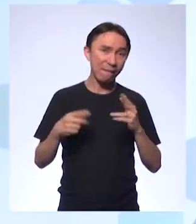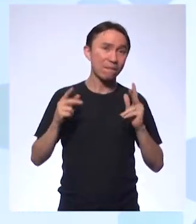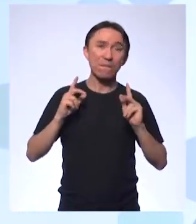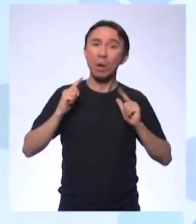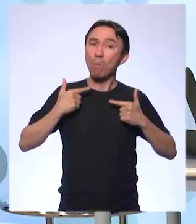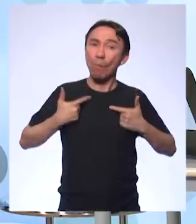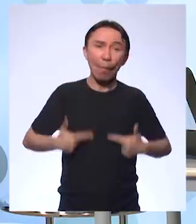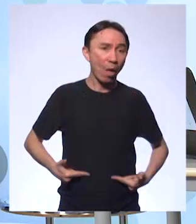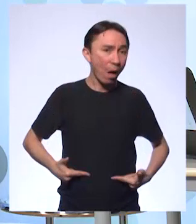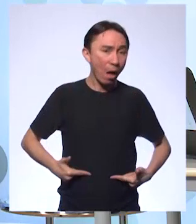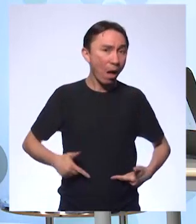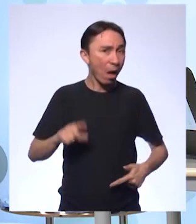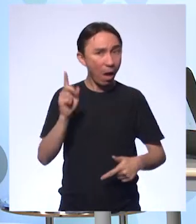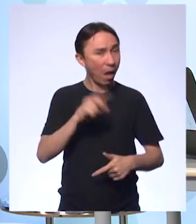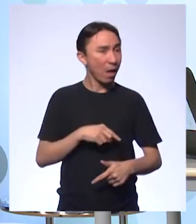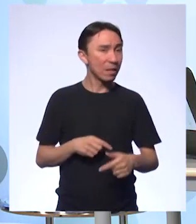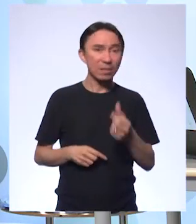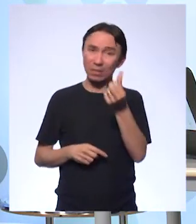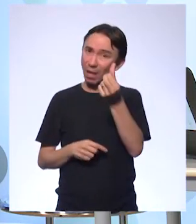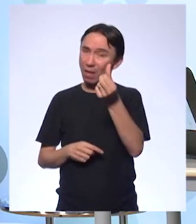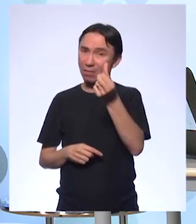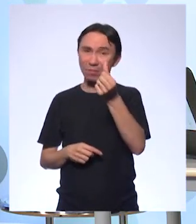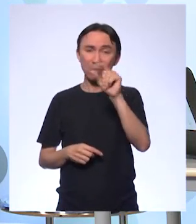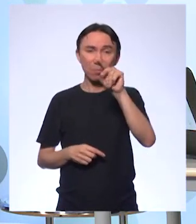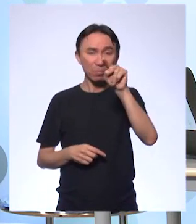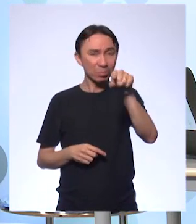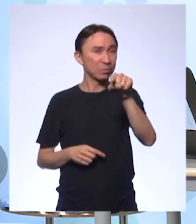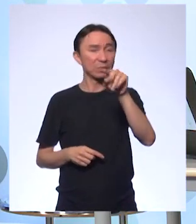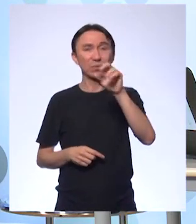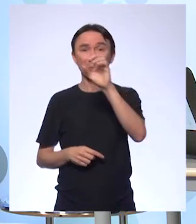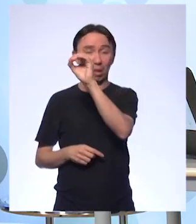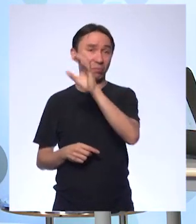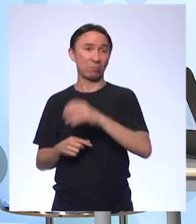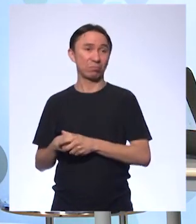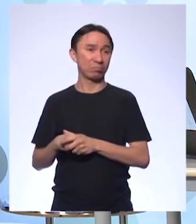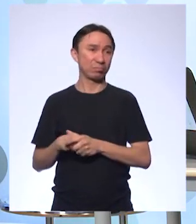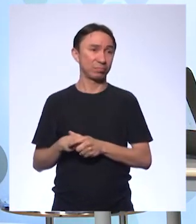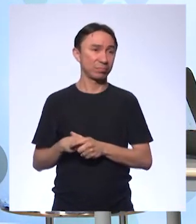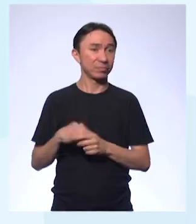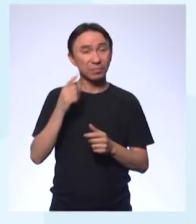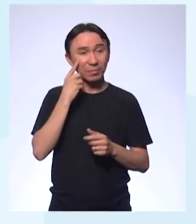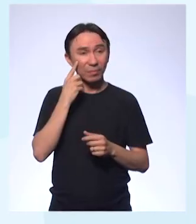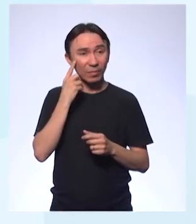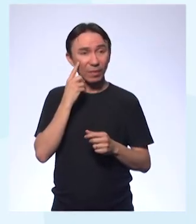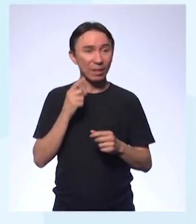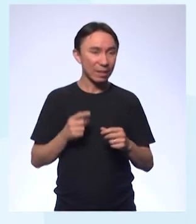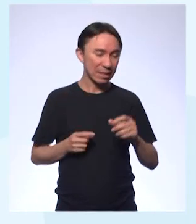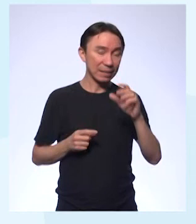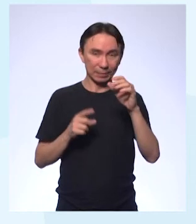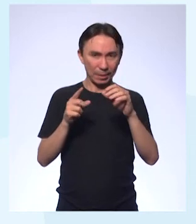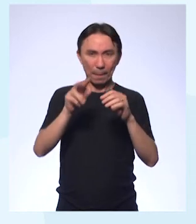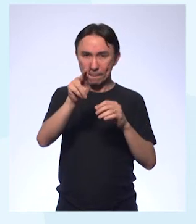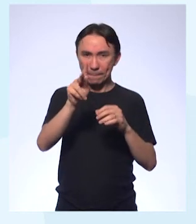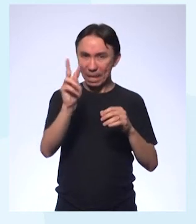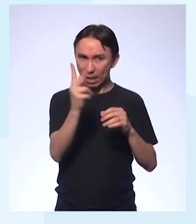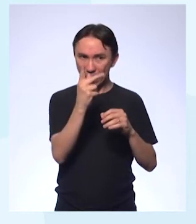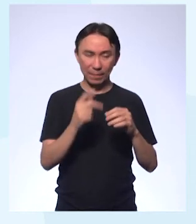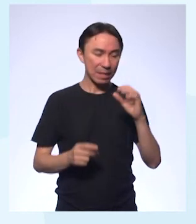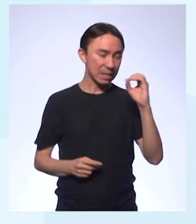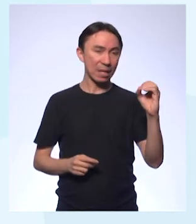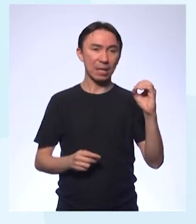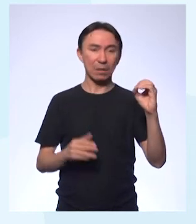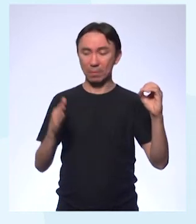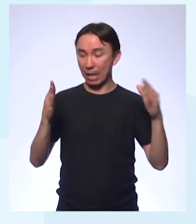ó, a escalinha do pH, só para vocês entenderem, do 0, ela vai até 14, tá? É